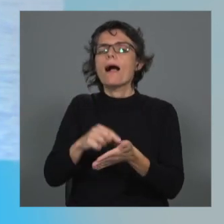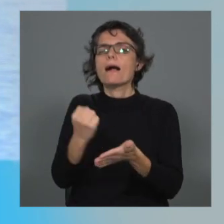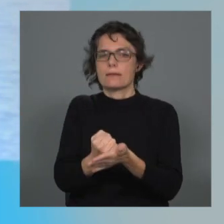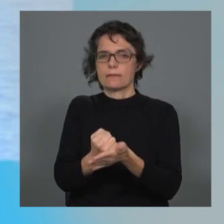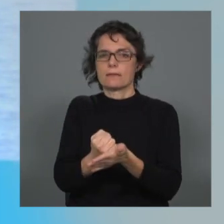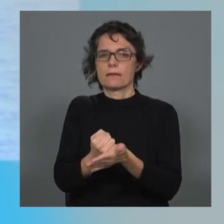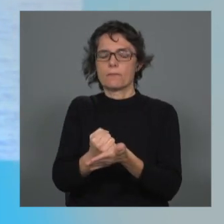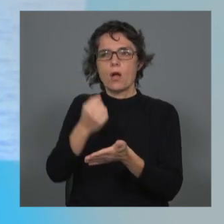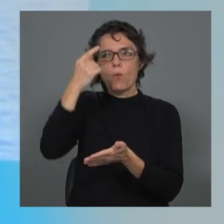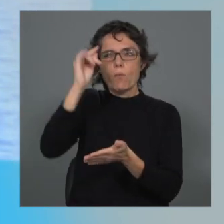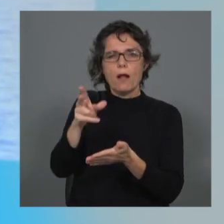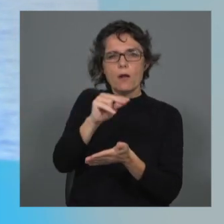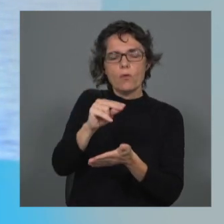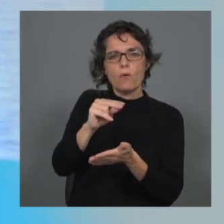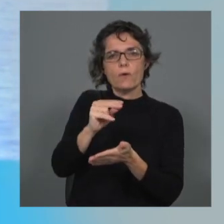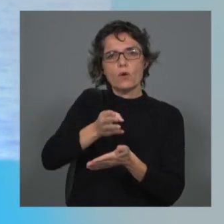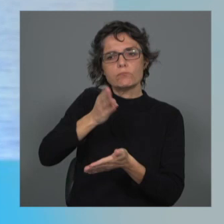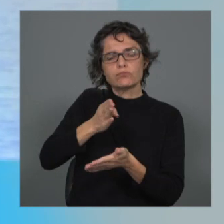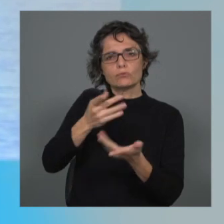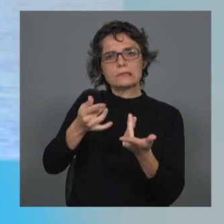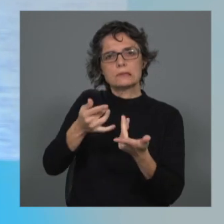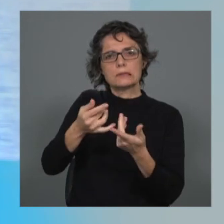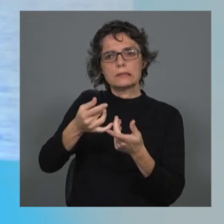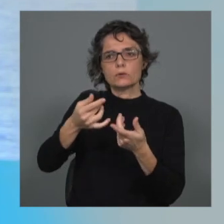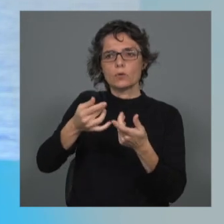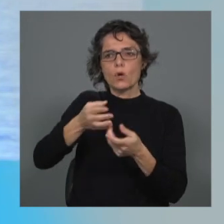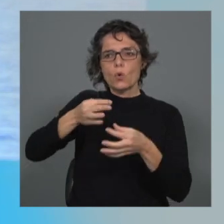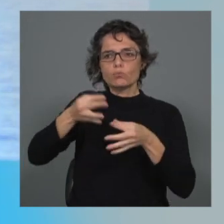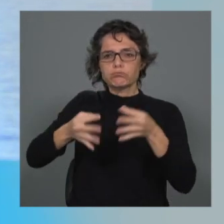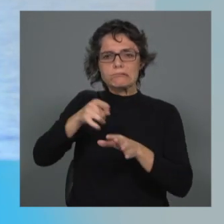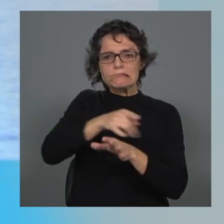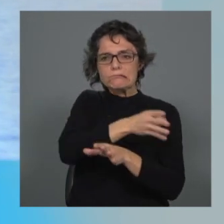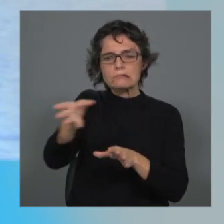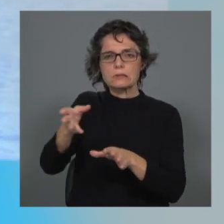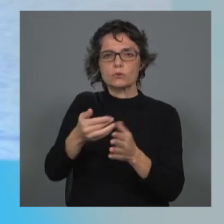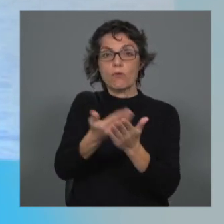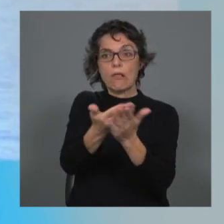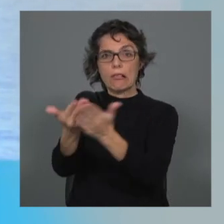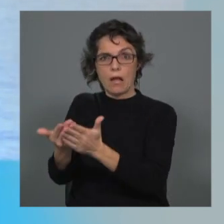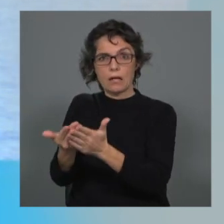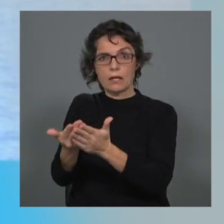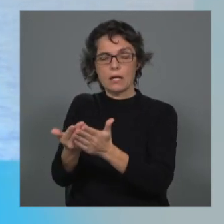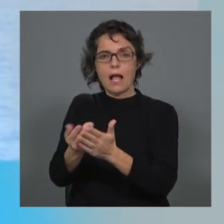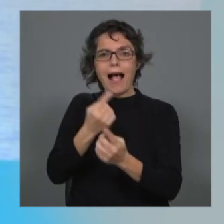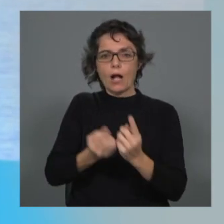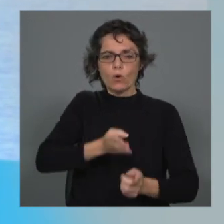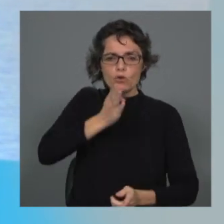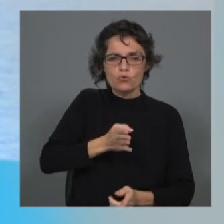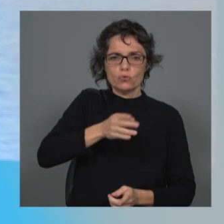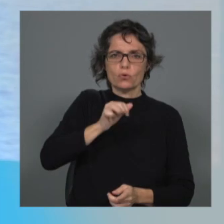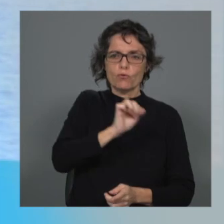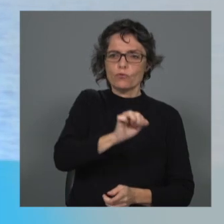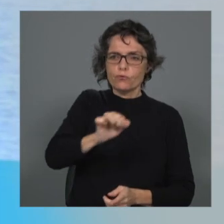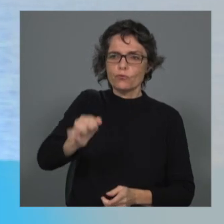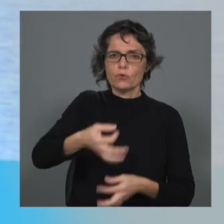de justiça distributiva. A ideia de uma justiça distributiva não apenas relativamente aos contemporâneos, àqueles